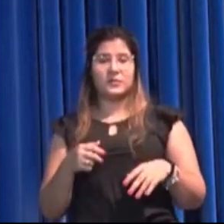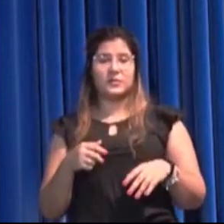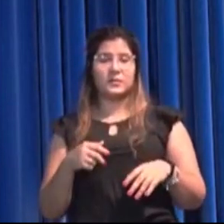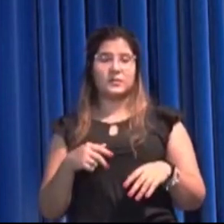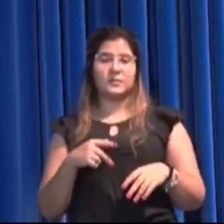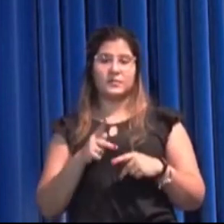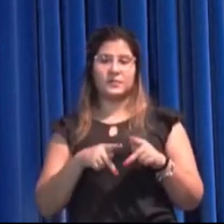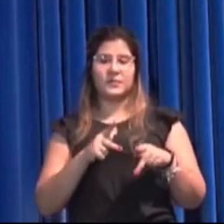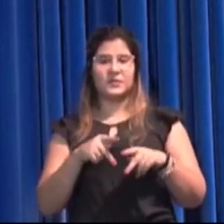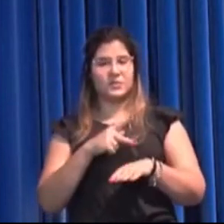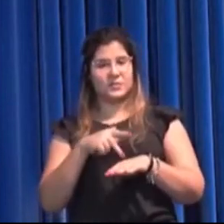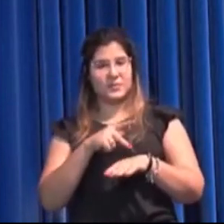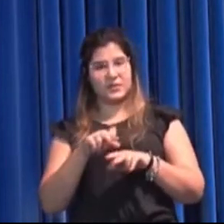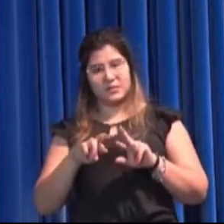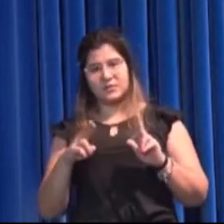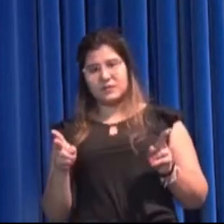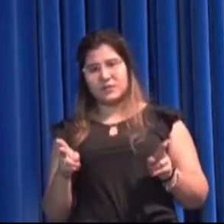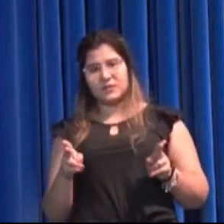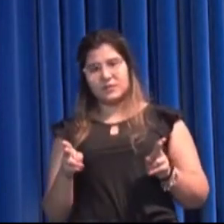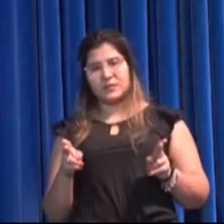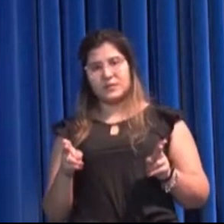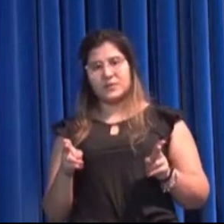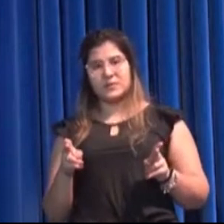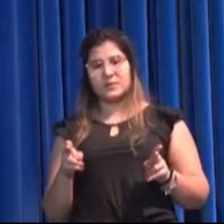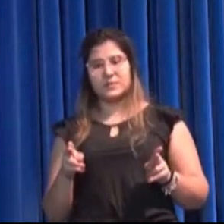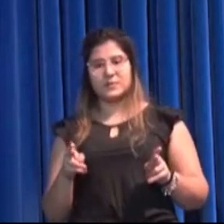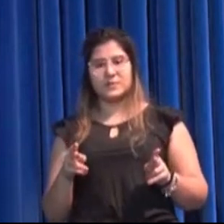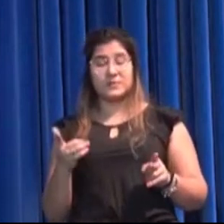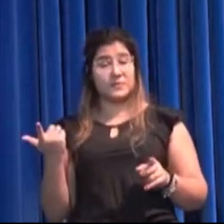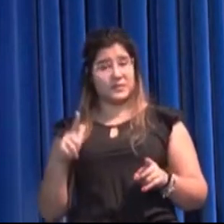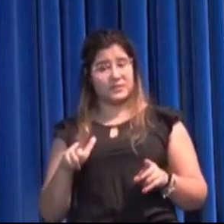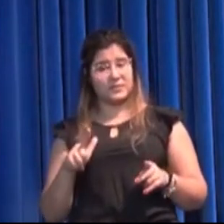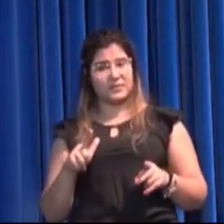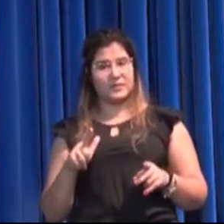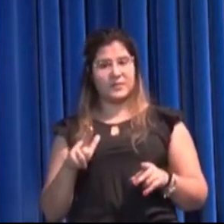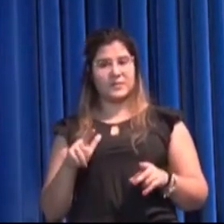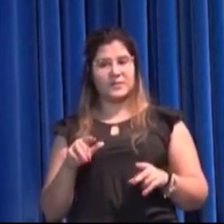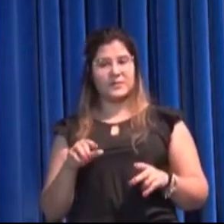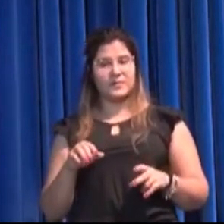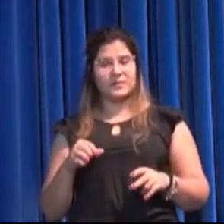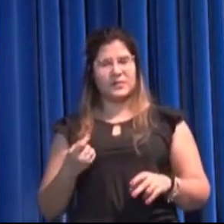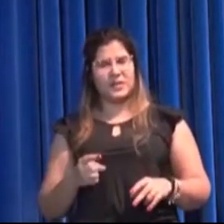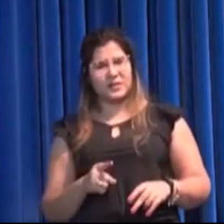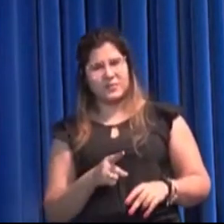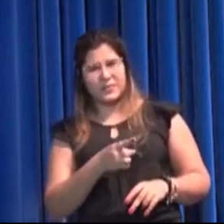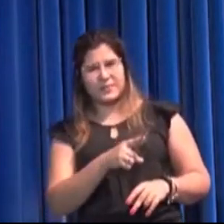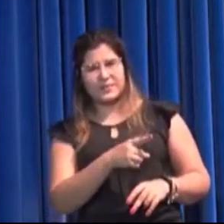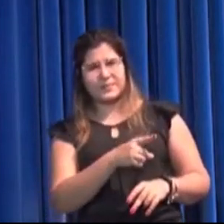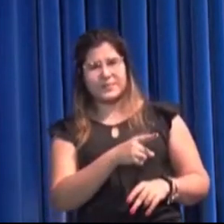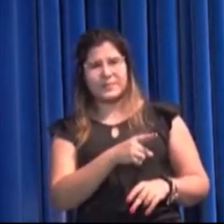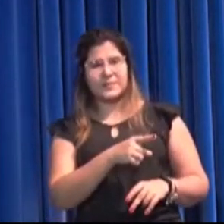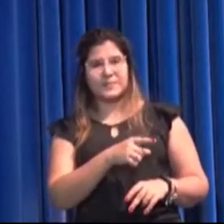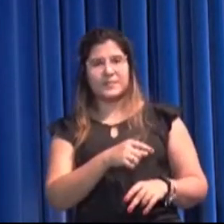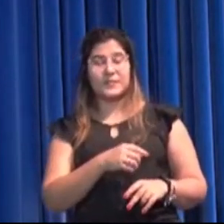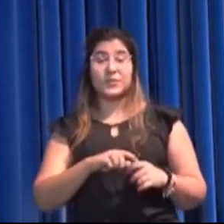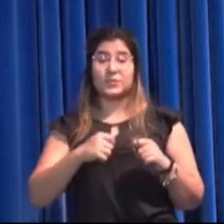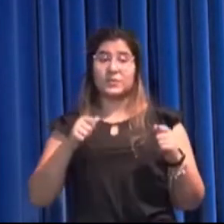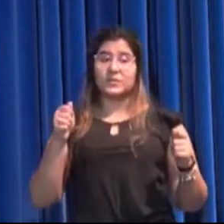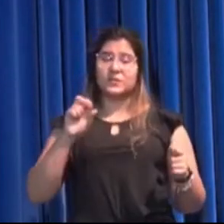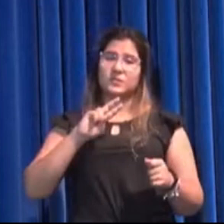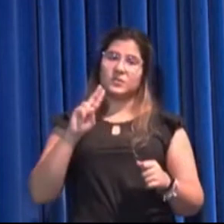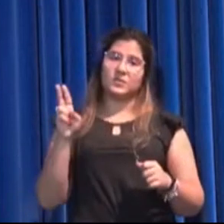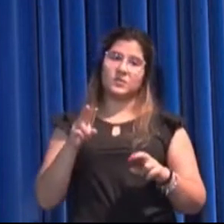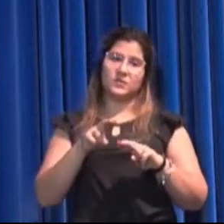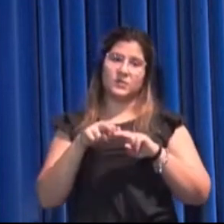Israel, porém vier de terras remotas, por andar do teu grande nome e por causa da